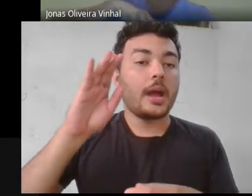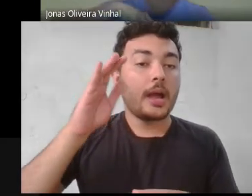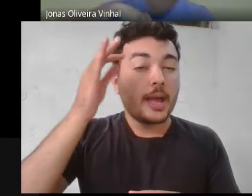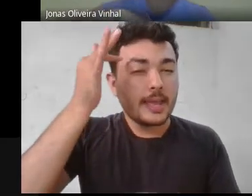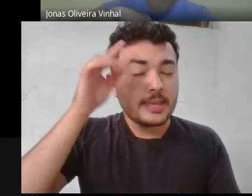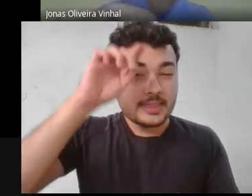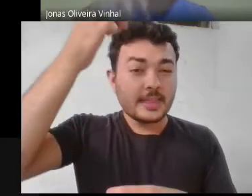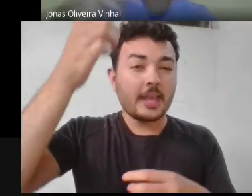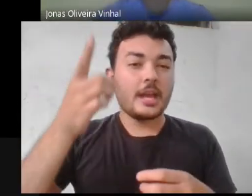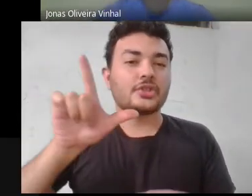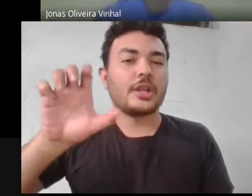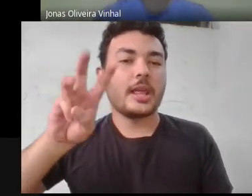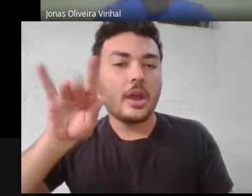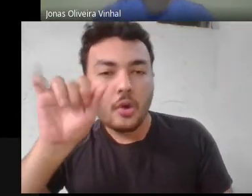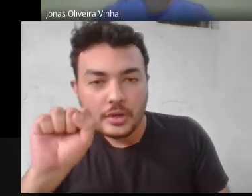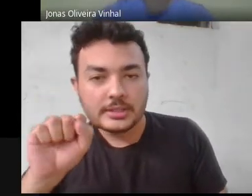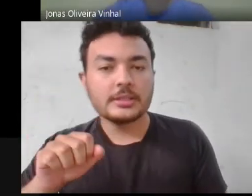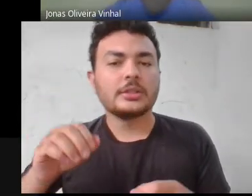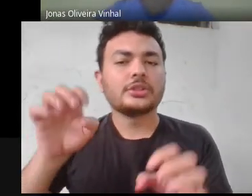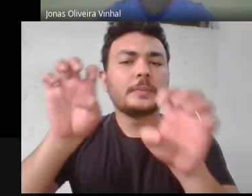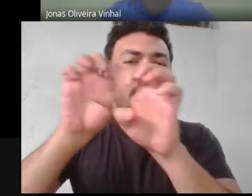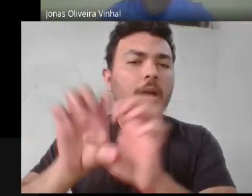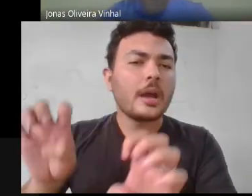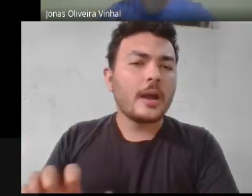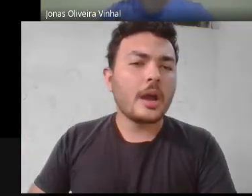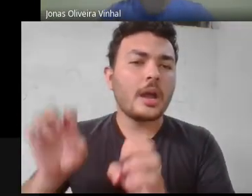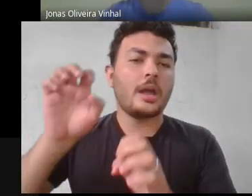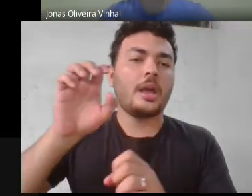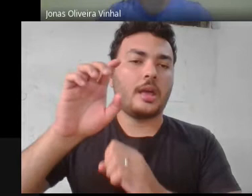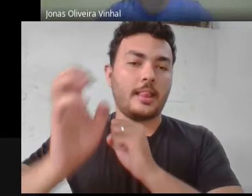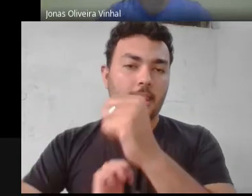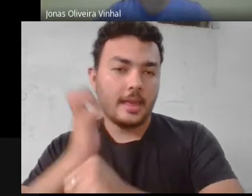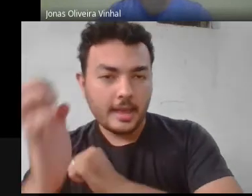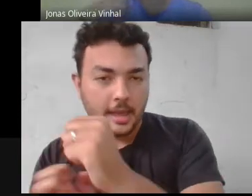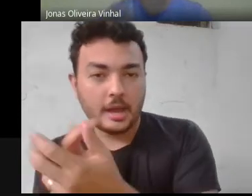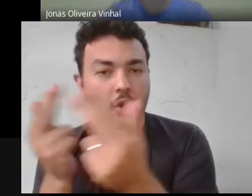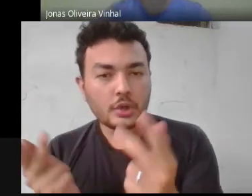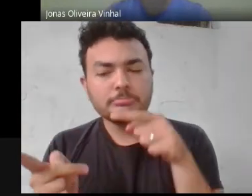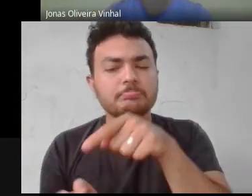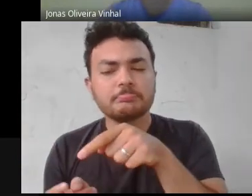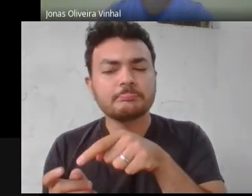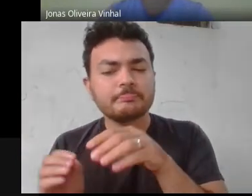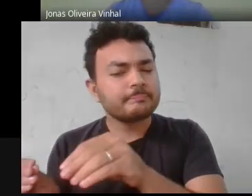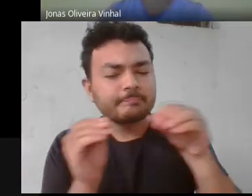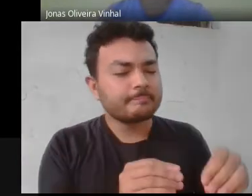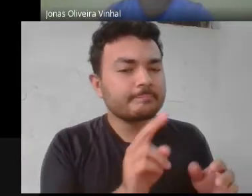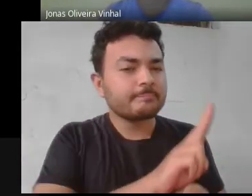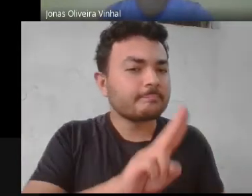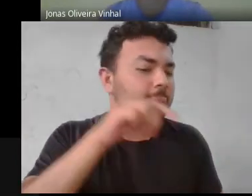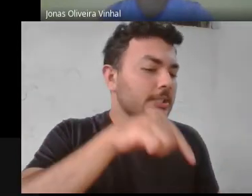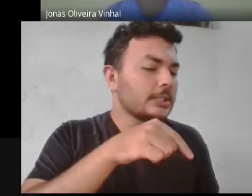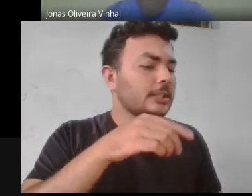de Lewis, de emparelhamento de elétron, e vamos aplicar a mecânica quântica, né, com as funções de onda, as resoluções de função de onda, que são as